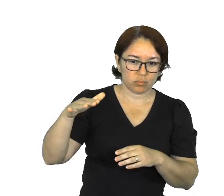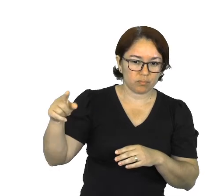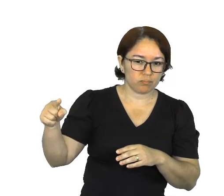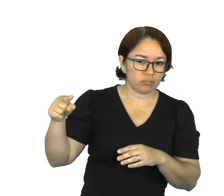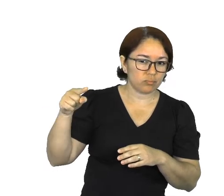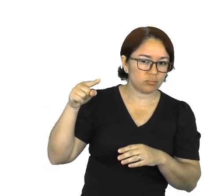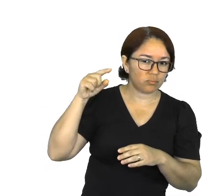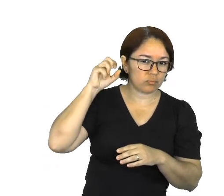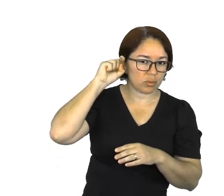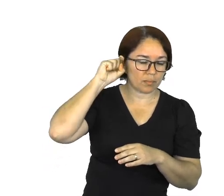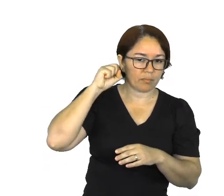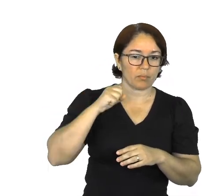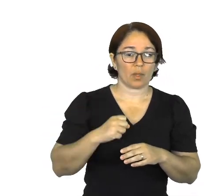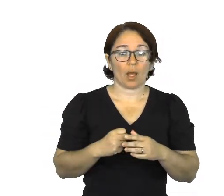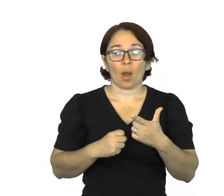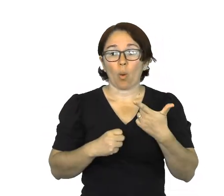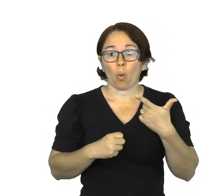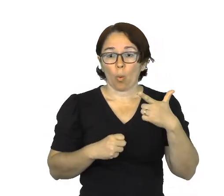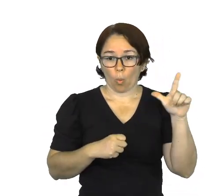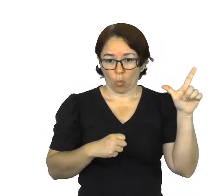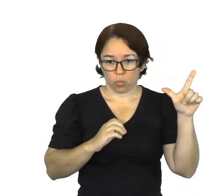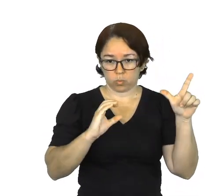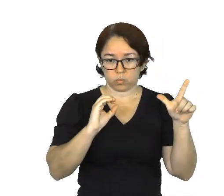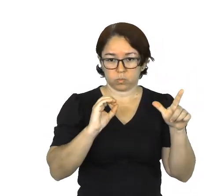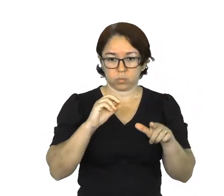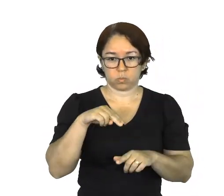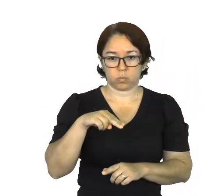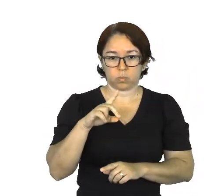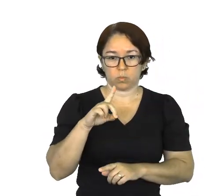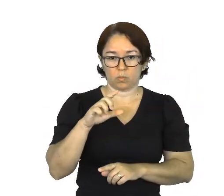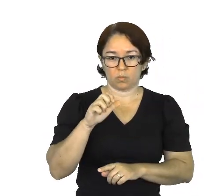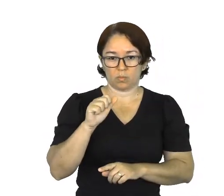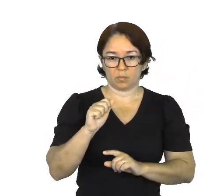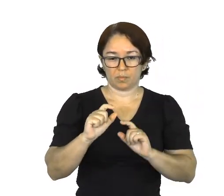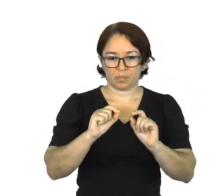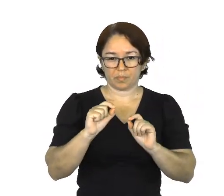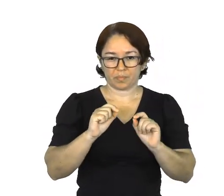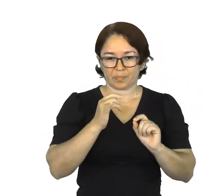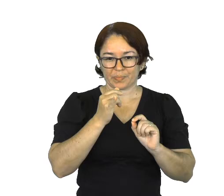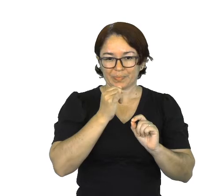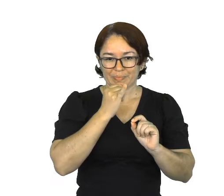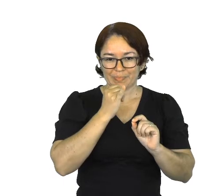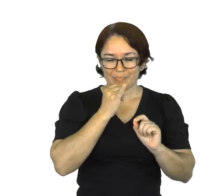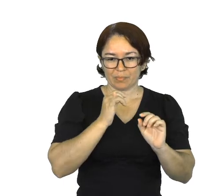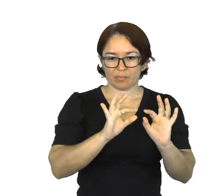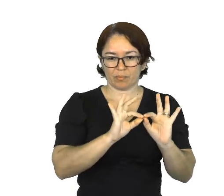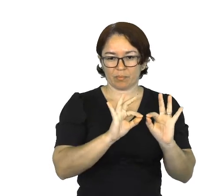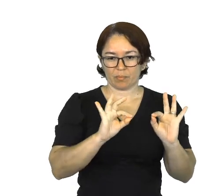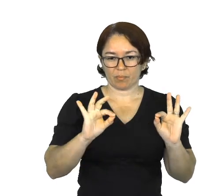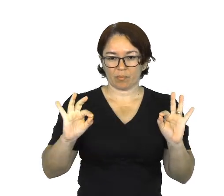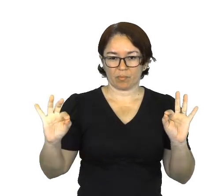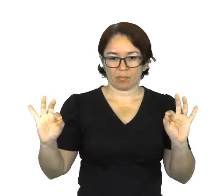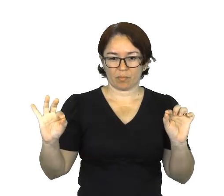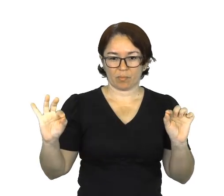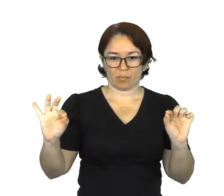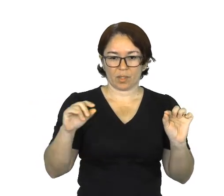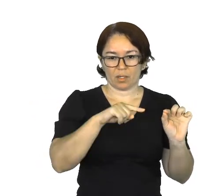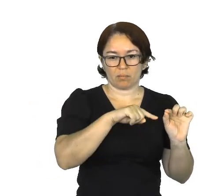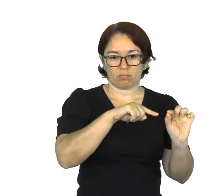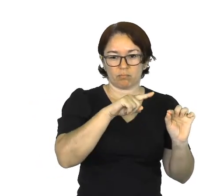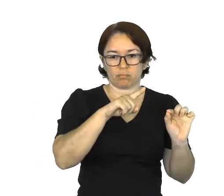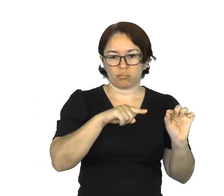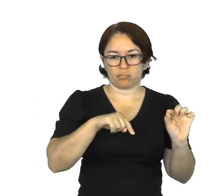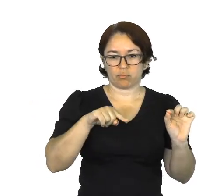ondas transversais, né? Eu tenho a figura de uma TV, que a onda vai chegar até os meus olhos,